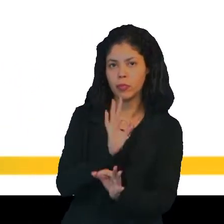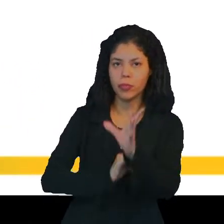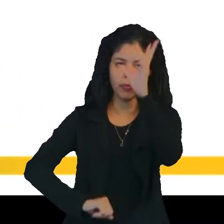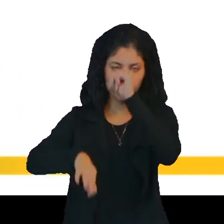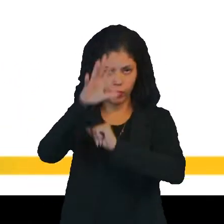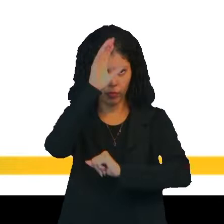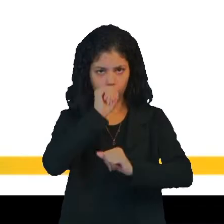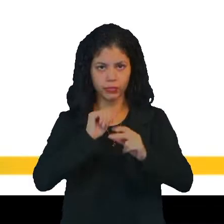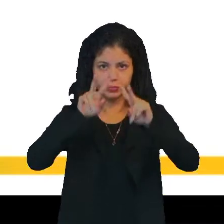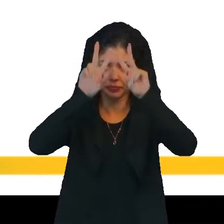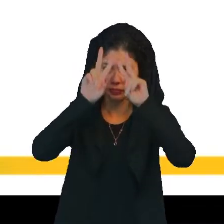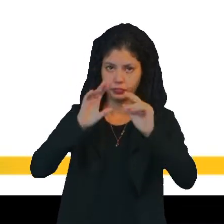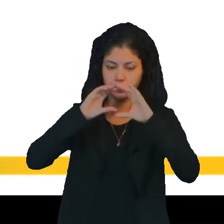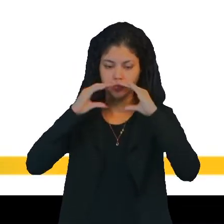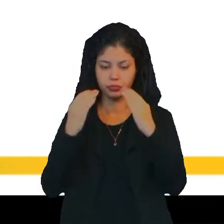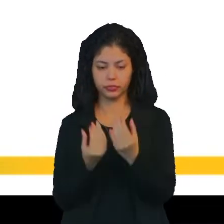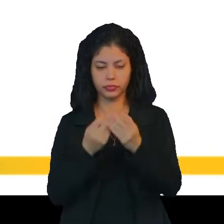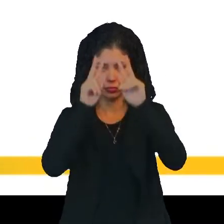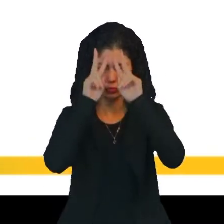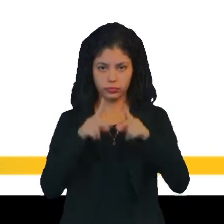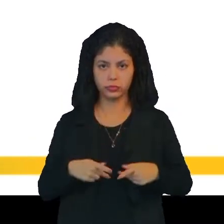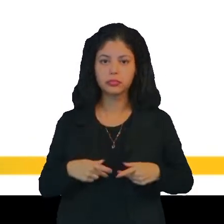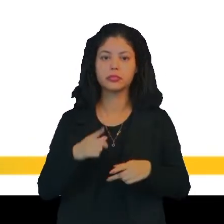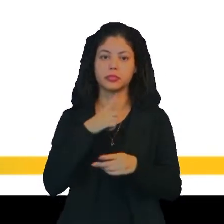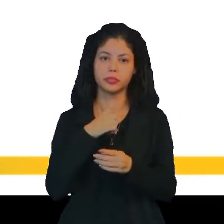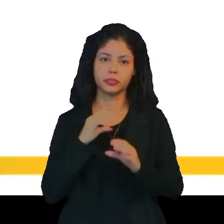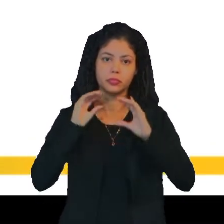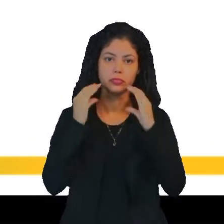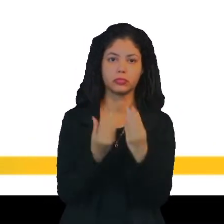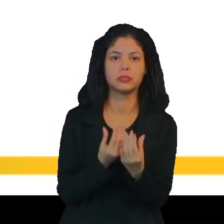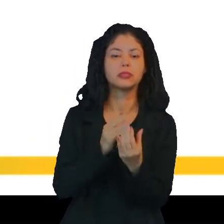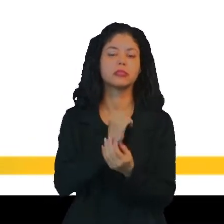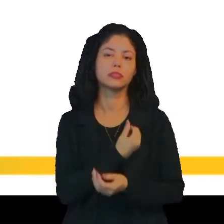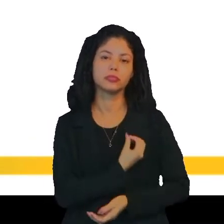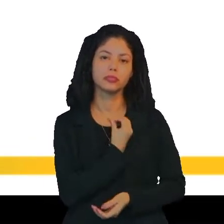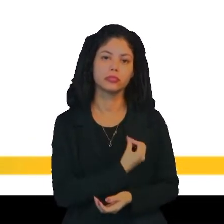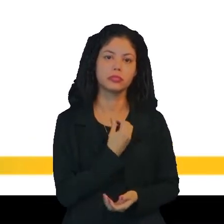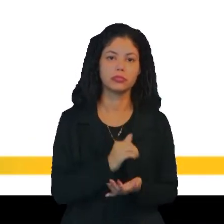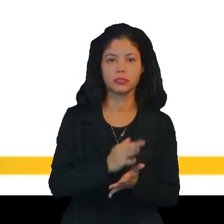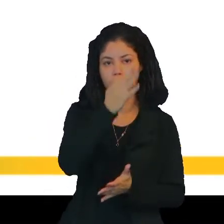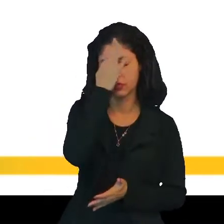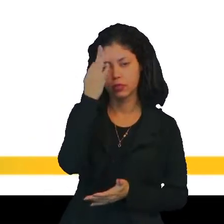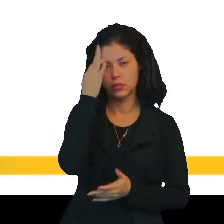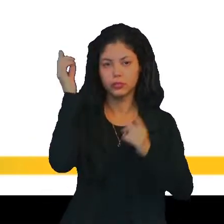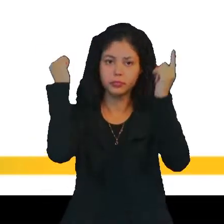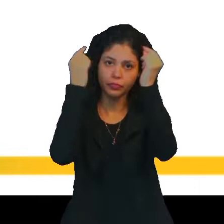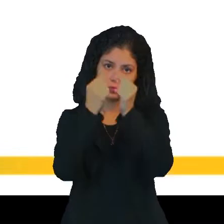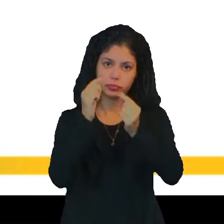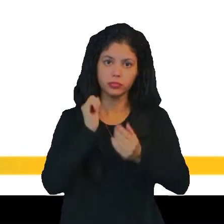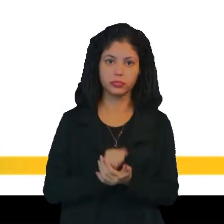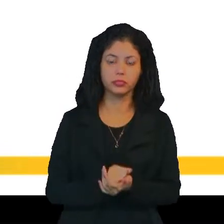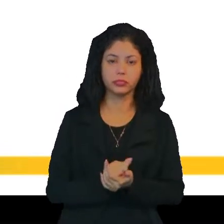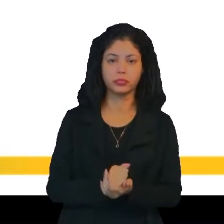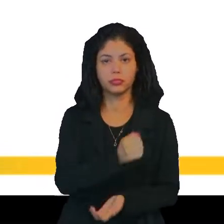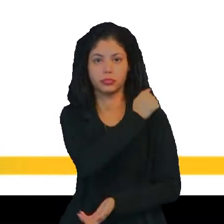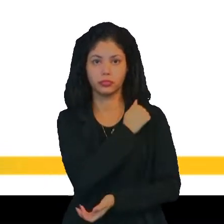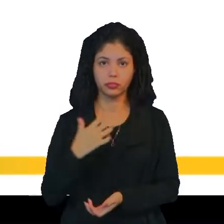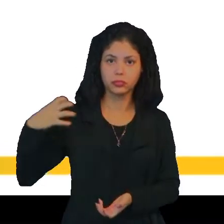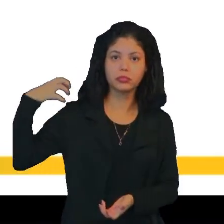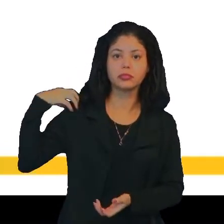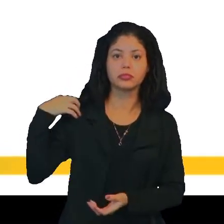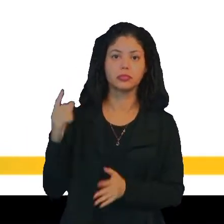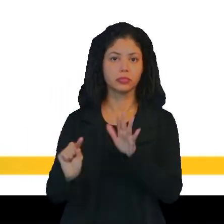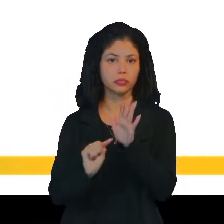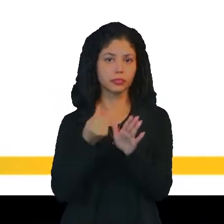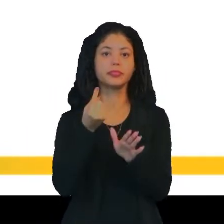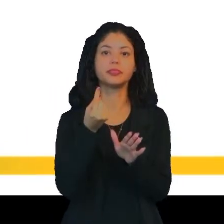conhecimentos. O ser humano sempre se preocupou em classificar os seres vivos. Por exemplo, o filósofo grego chamado Aristóteles, ele